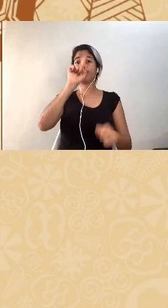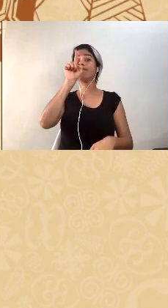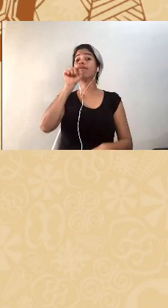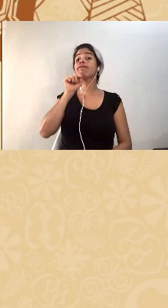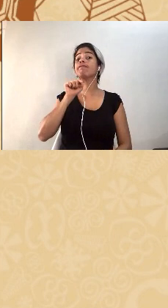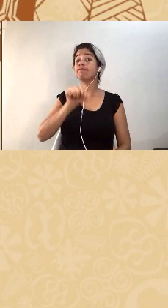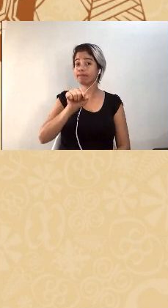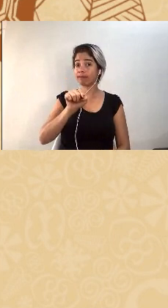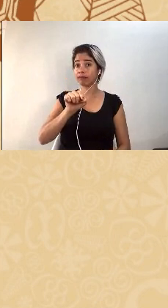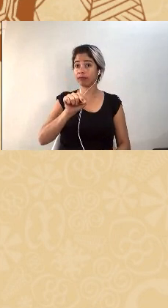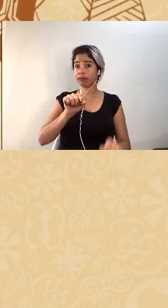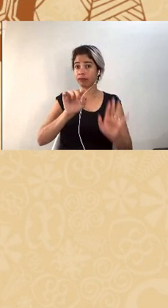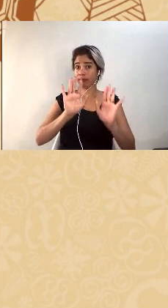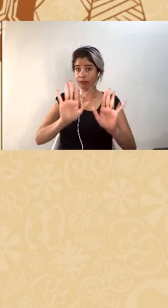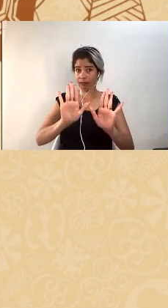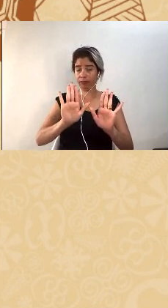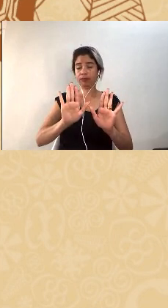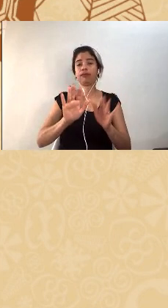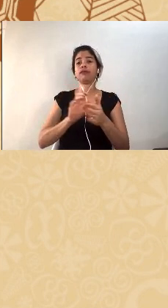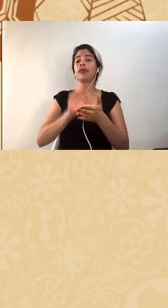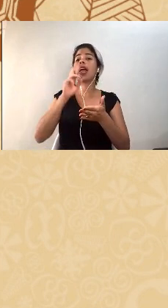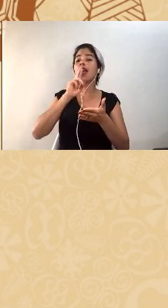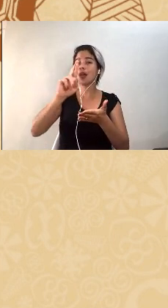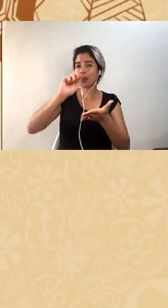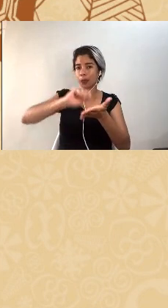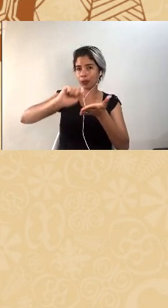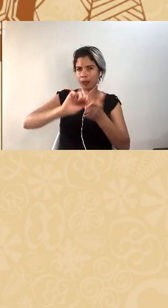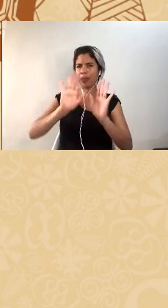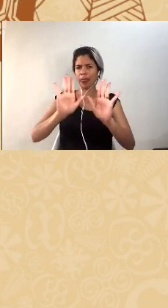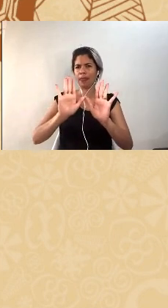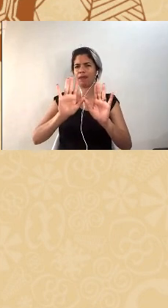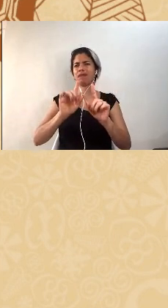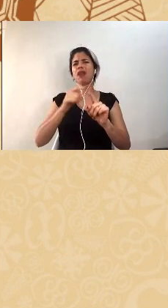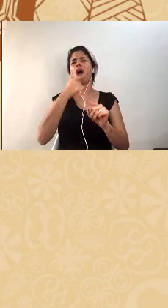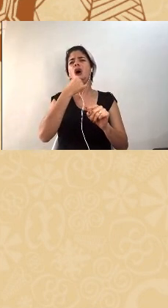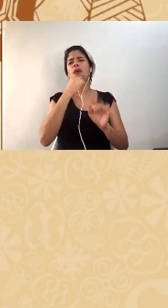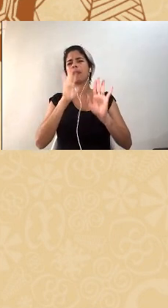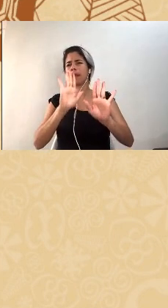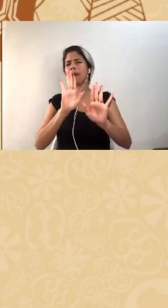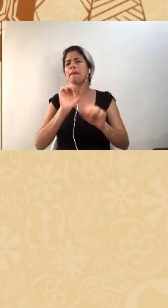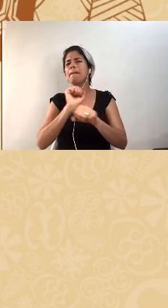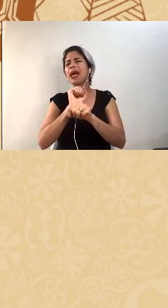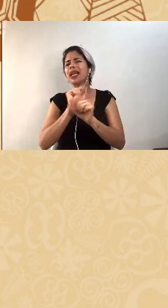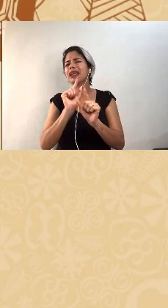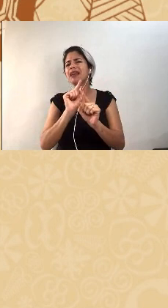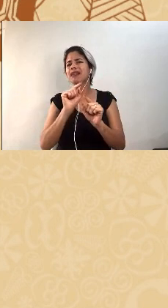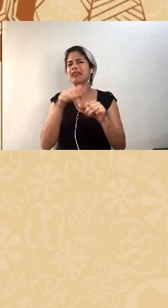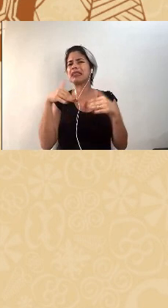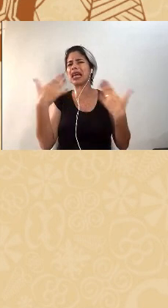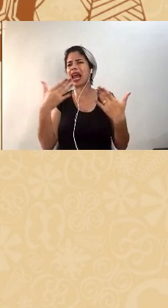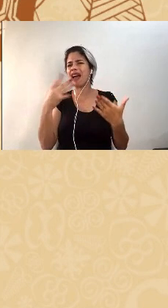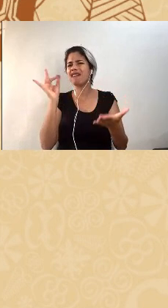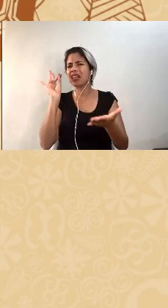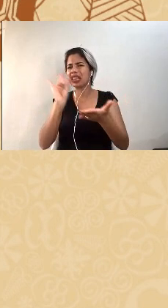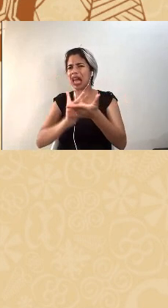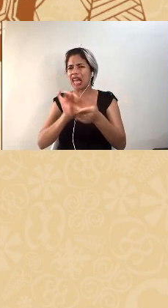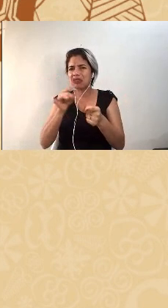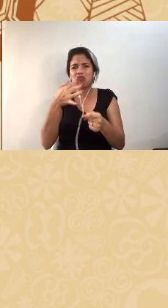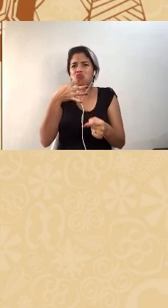Não, Rob, peraí, tá. Acho que essa pergunta não cabe para a gente. Lide com